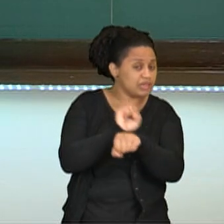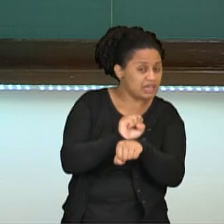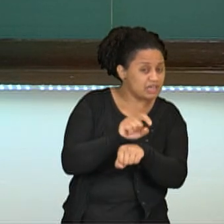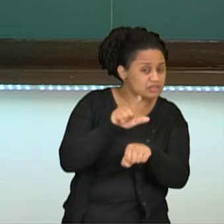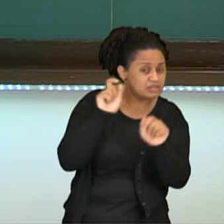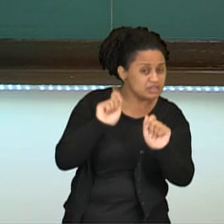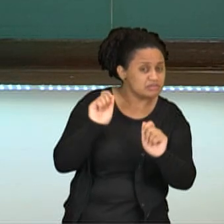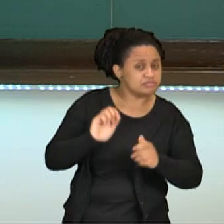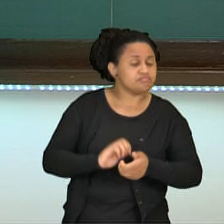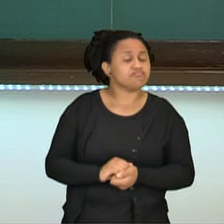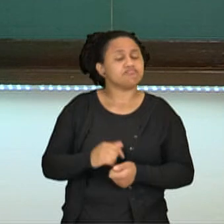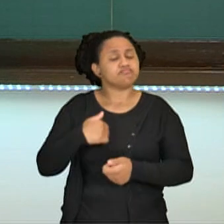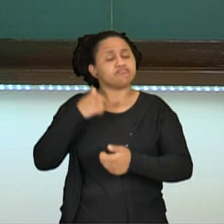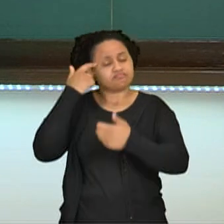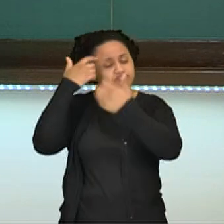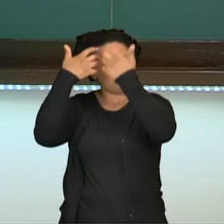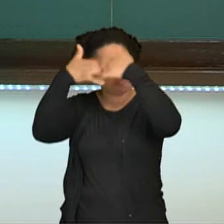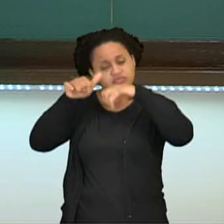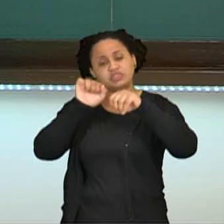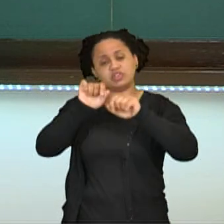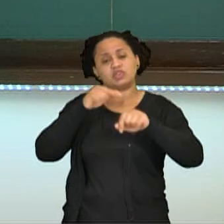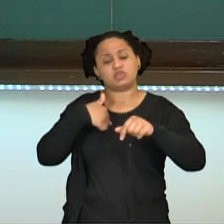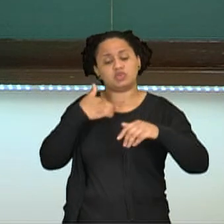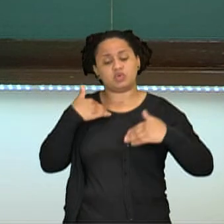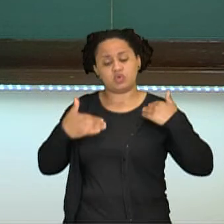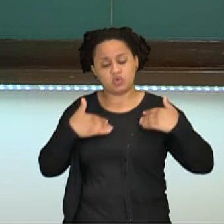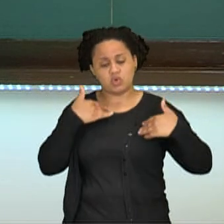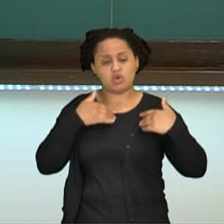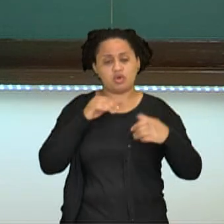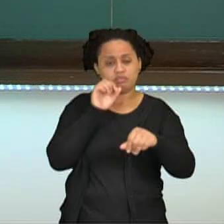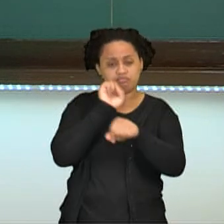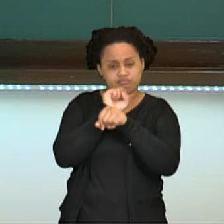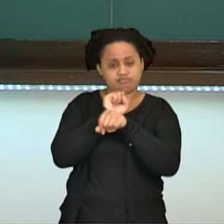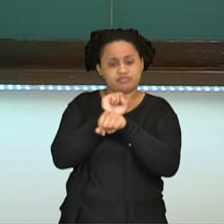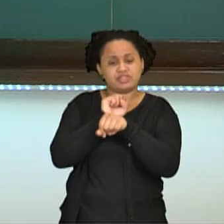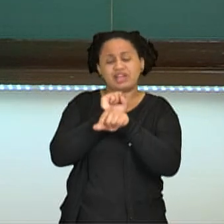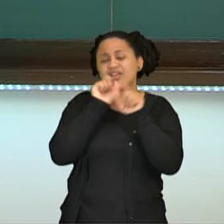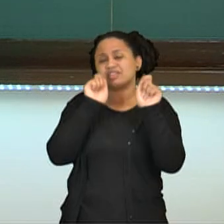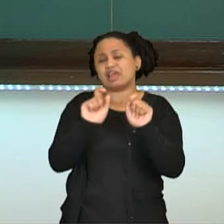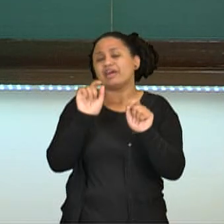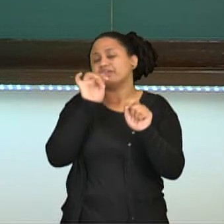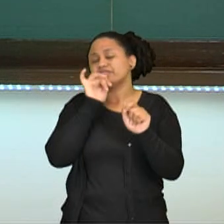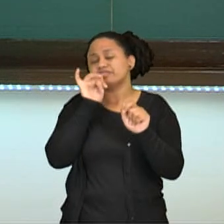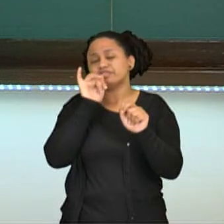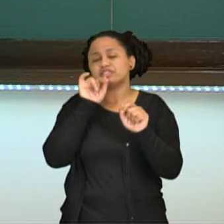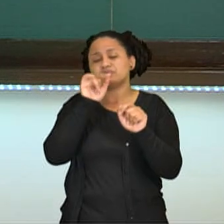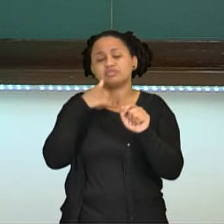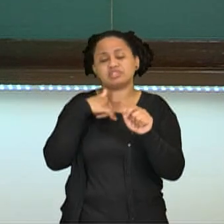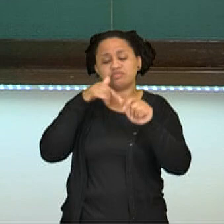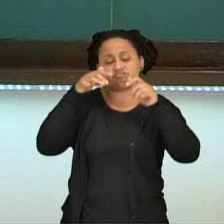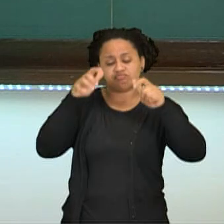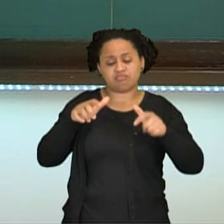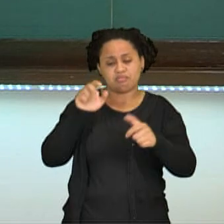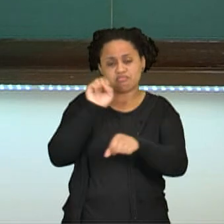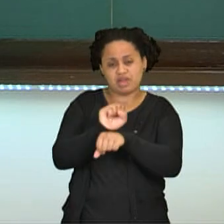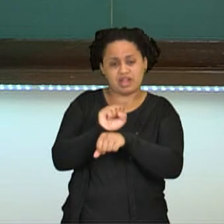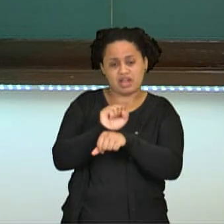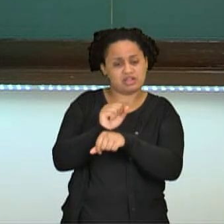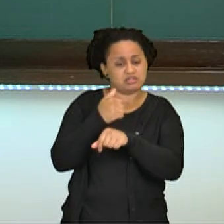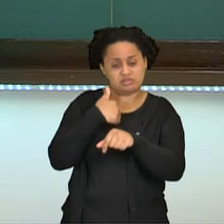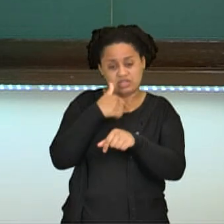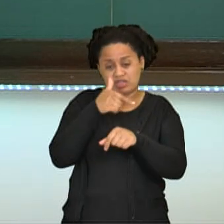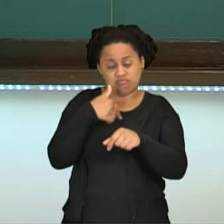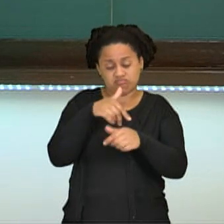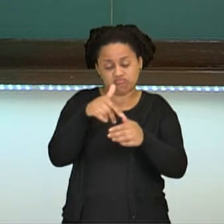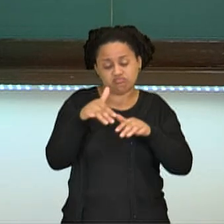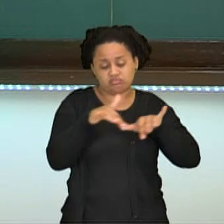Pense, se um corpo estiver parado, tem como você tirar ele dessa condição sem aplicar uma